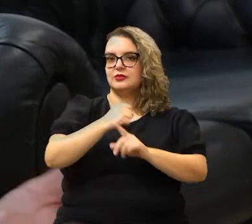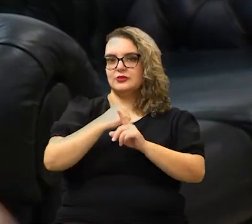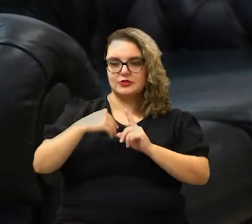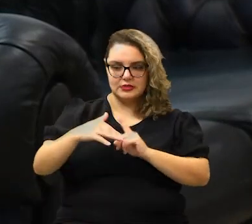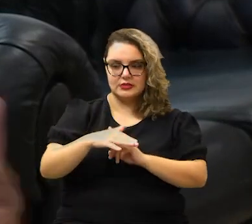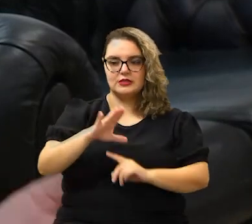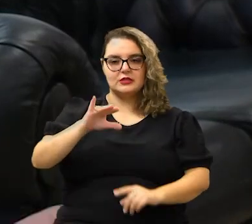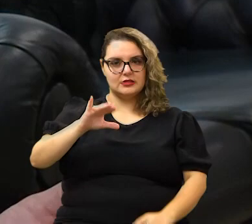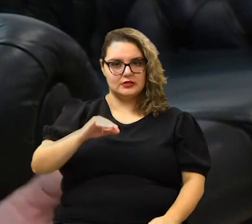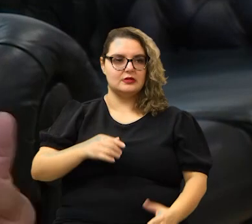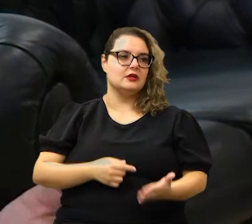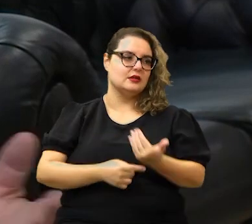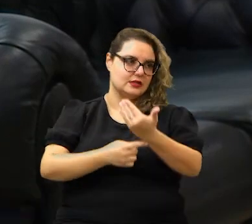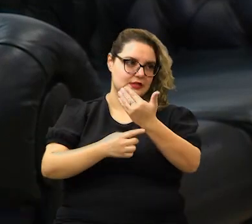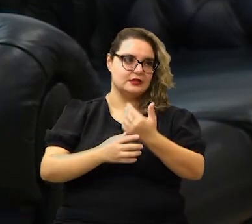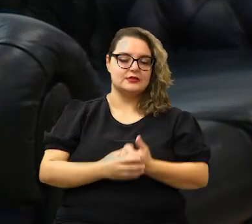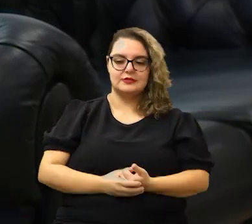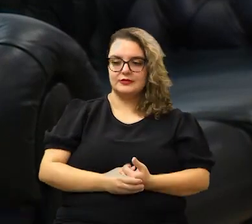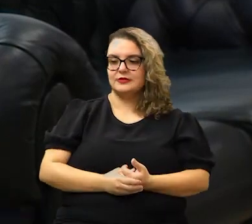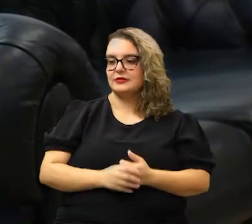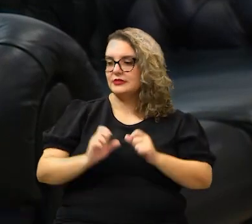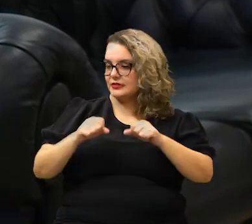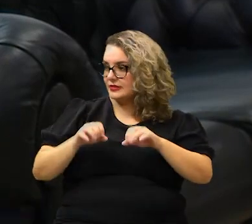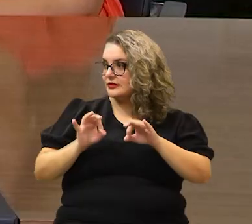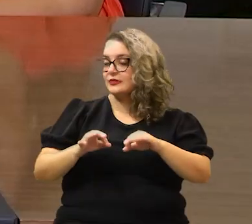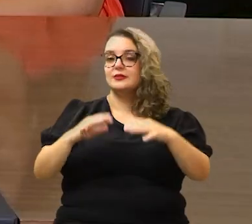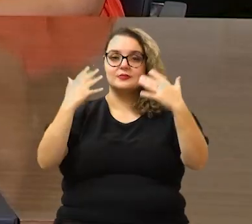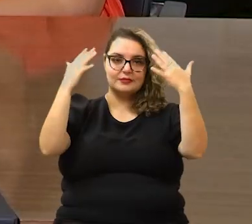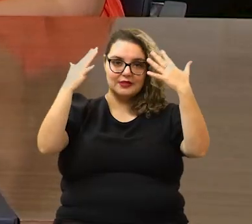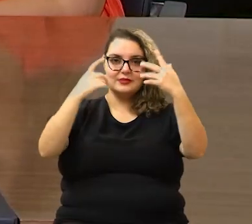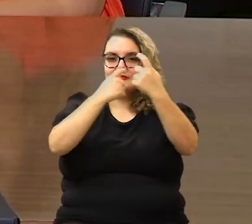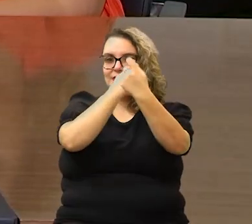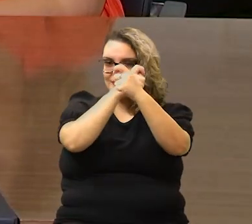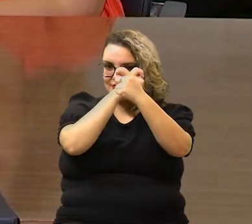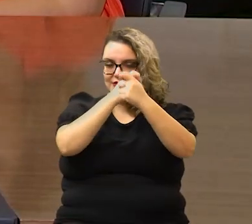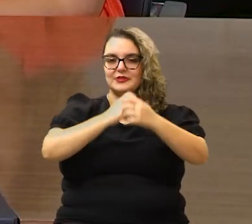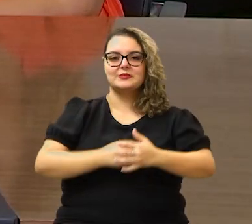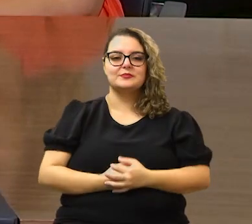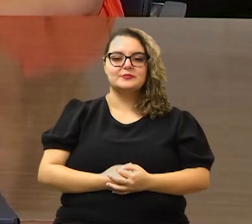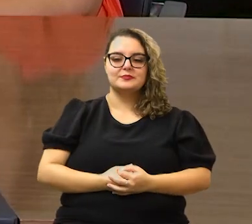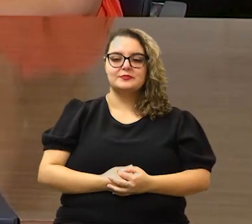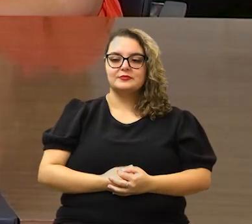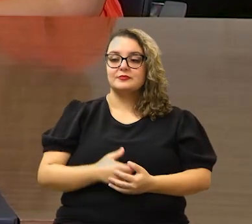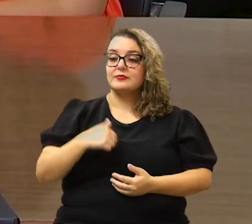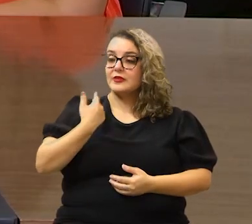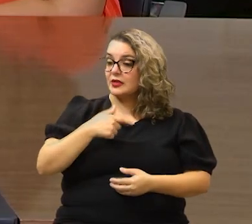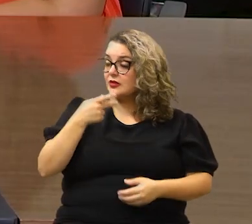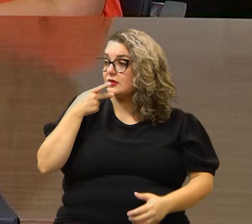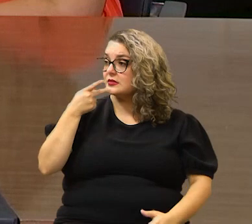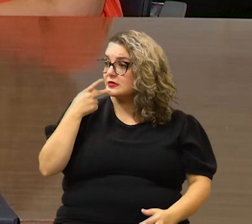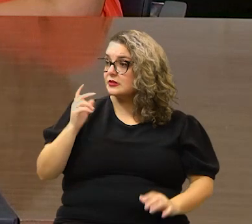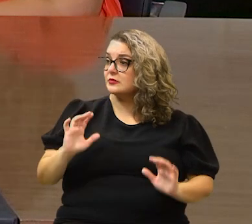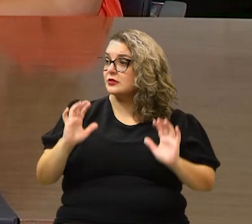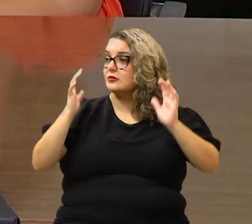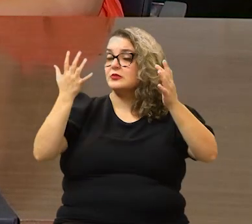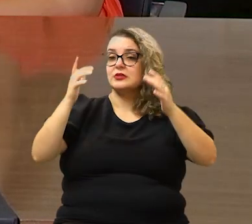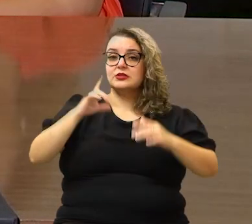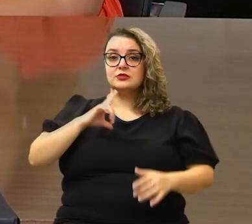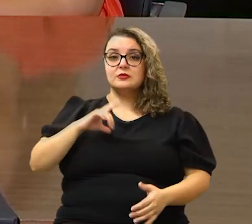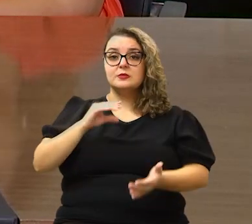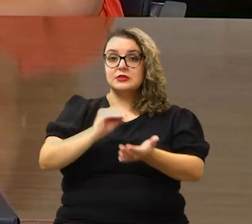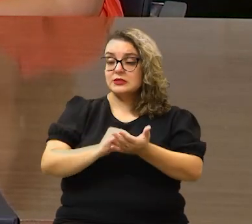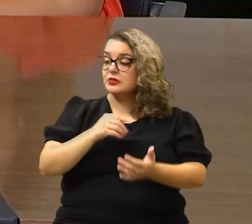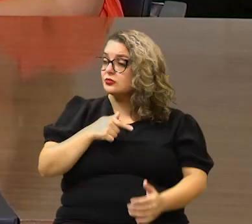desenvolvimento social, desenvolvimento da ciência, tecnologia. Sim, com certeza. Parabéns, PUC Campinas. E a gente ainda falando em